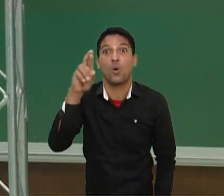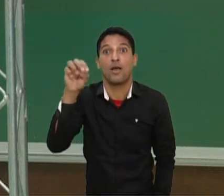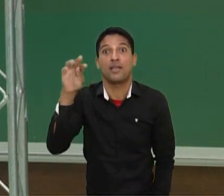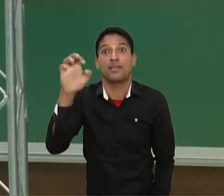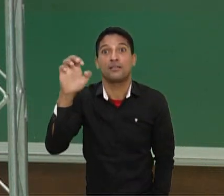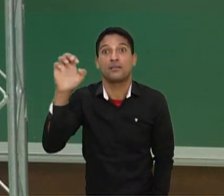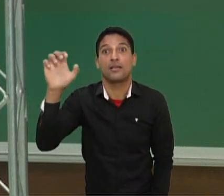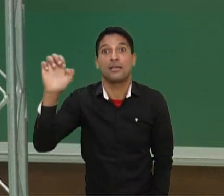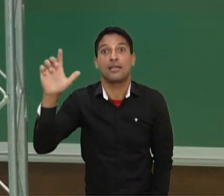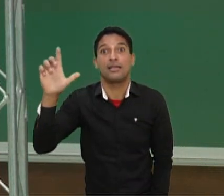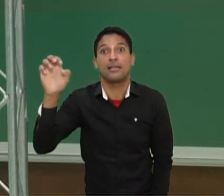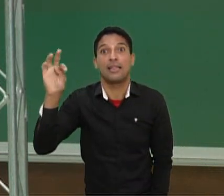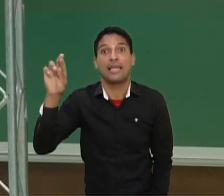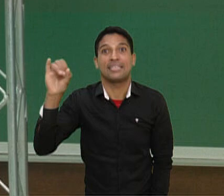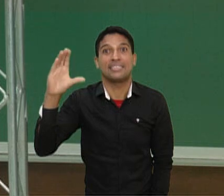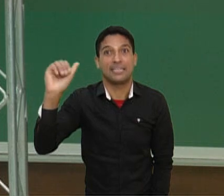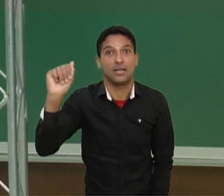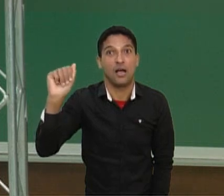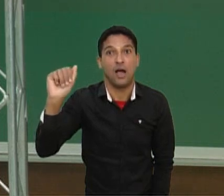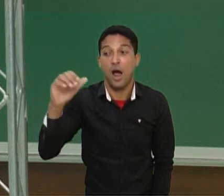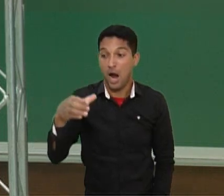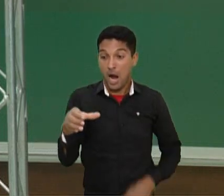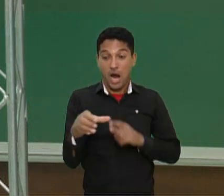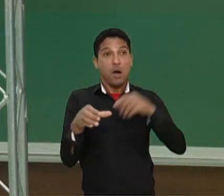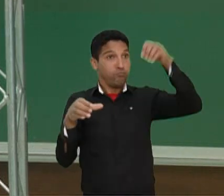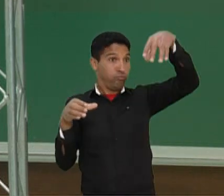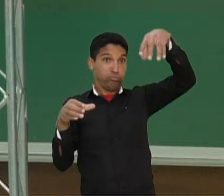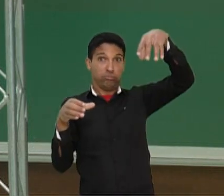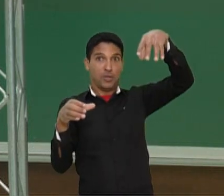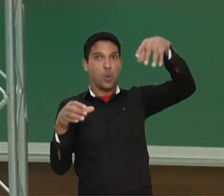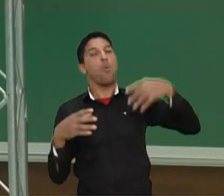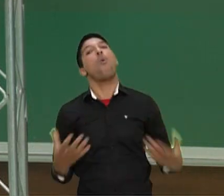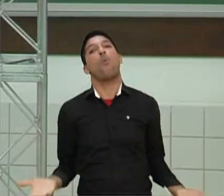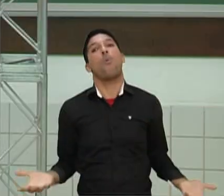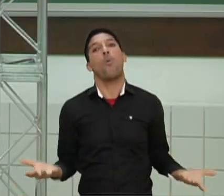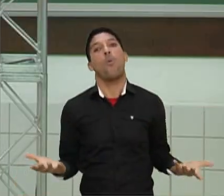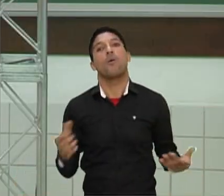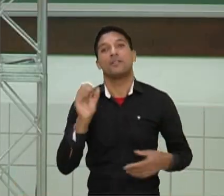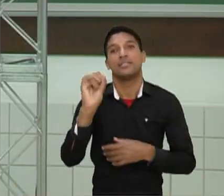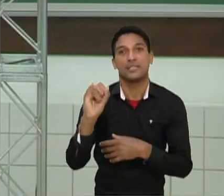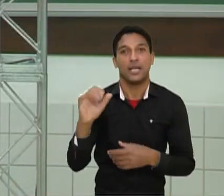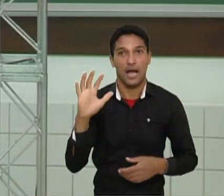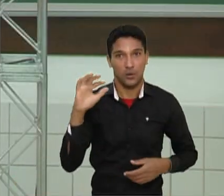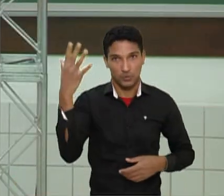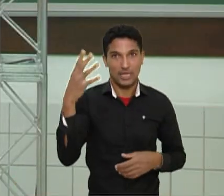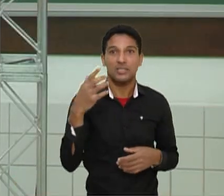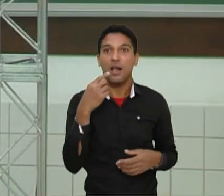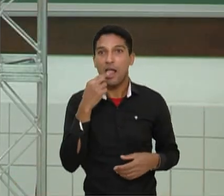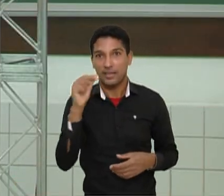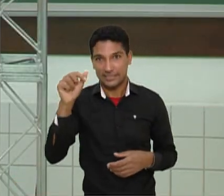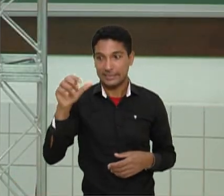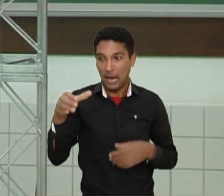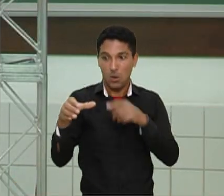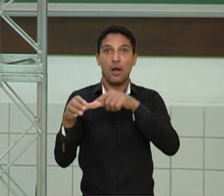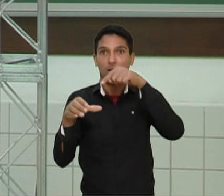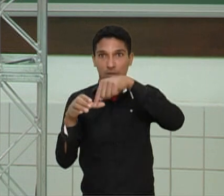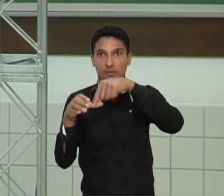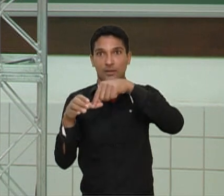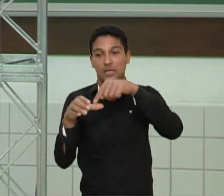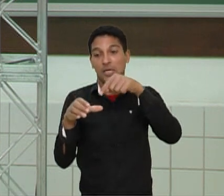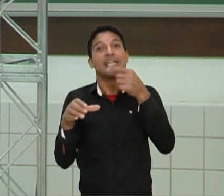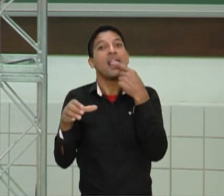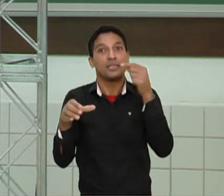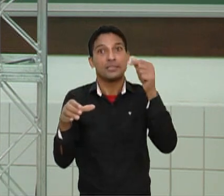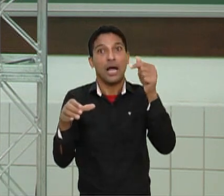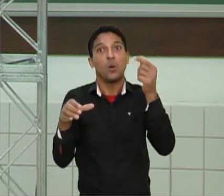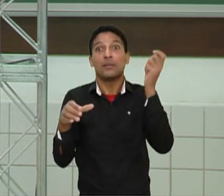assim, não, se isso acontece com o sal, isso vai acontecer com qualquer outra substância que eu misture